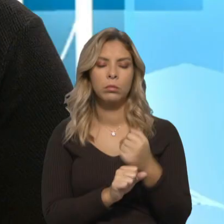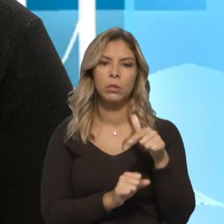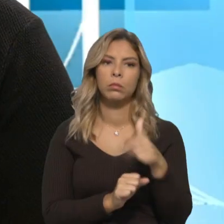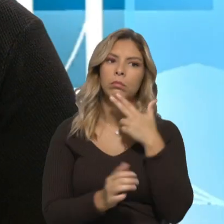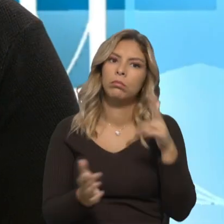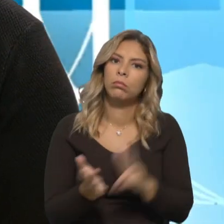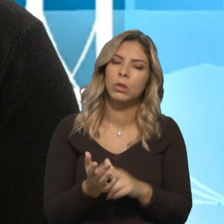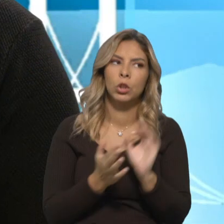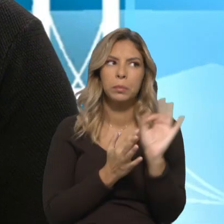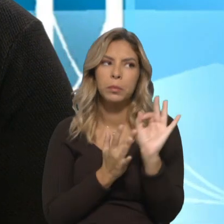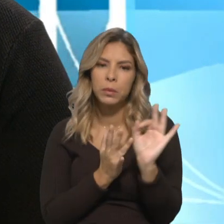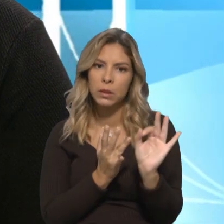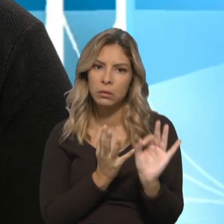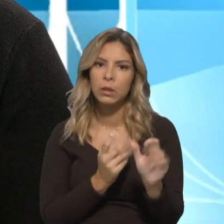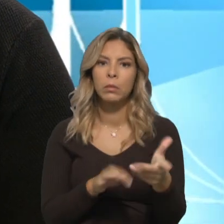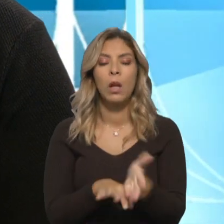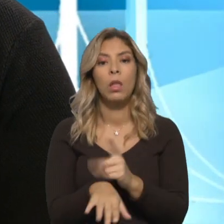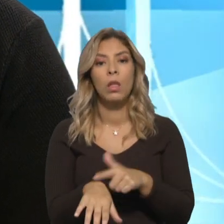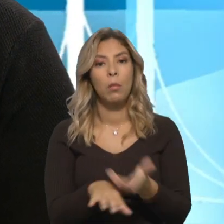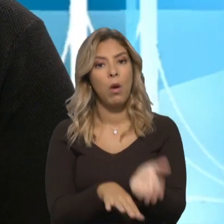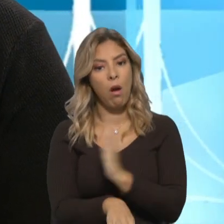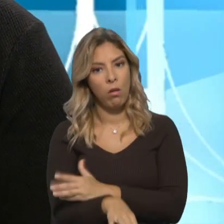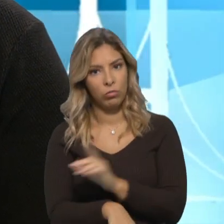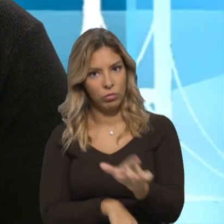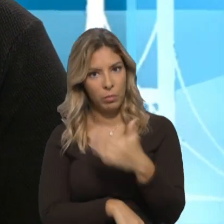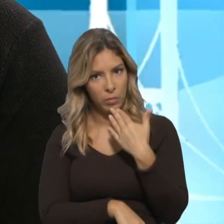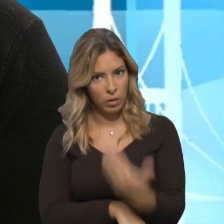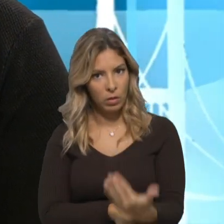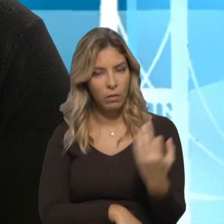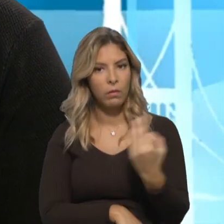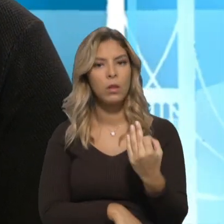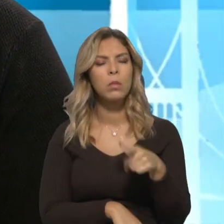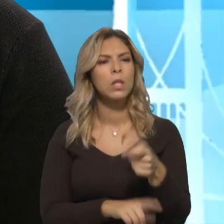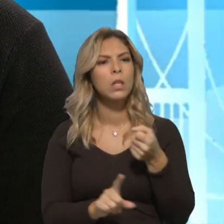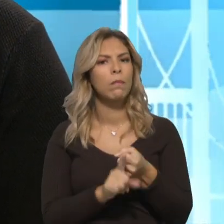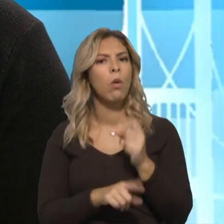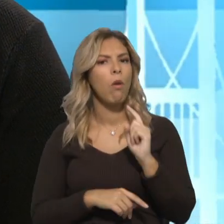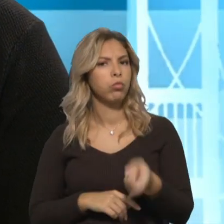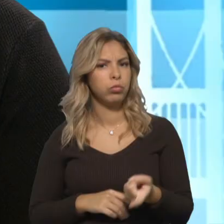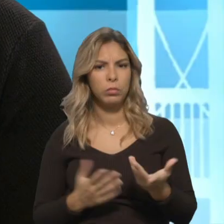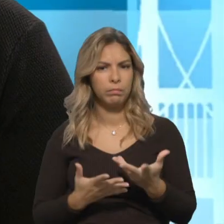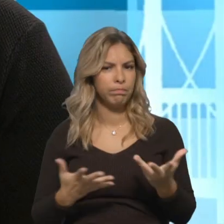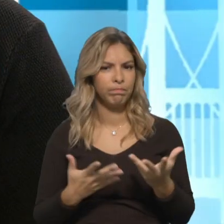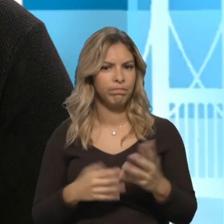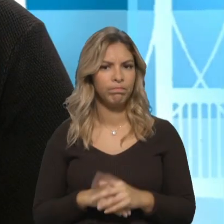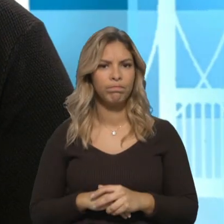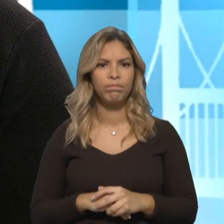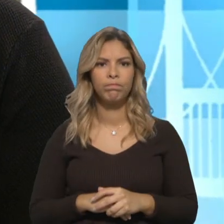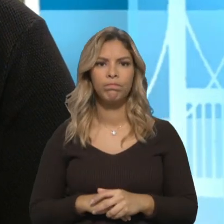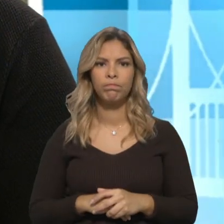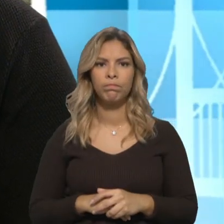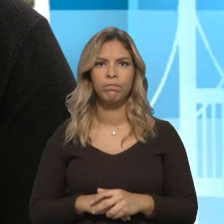mais específicas àquilo que os tempos também vão pedindo. Que desafios batem hoje à porta dos missionários